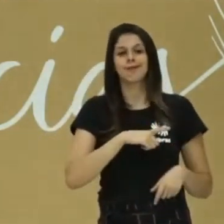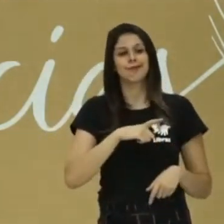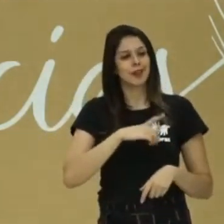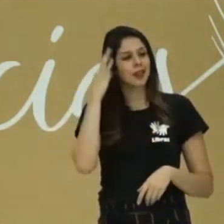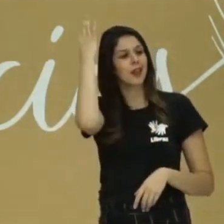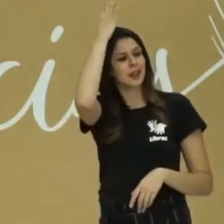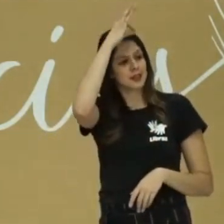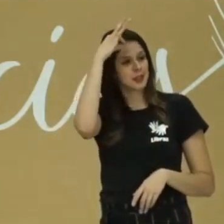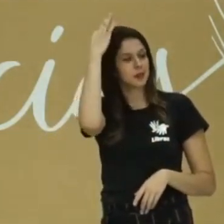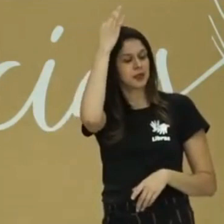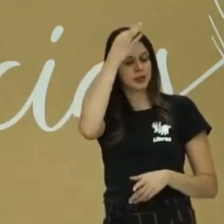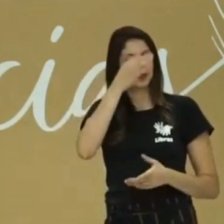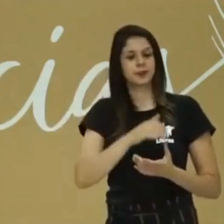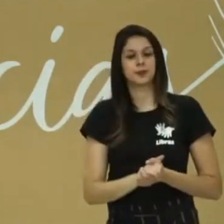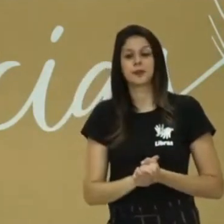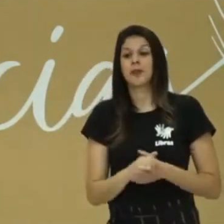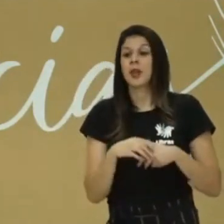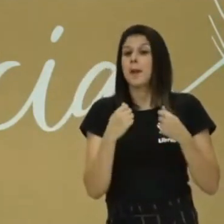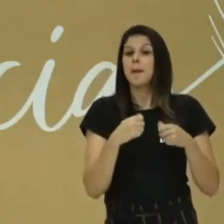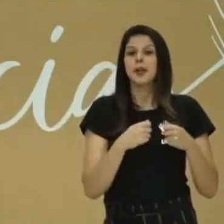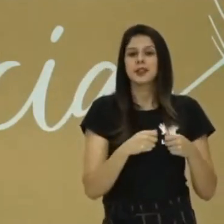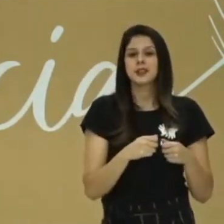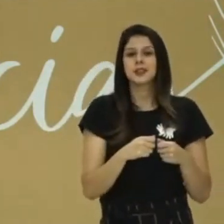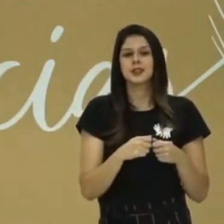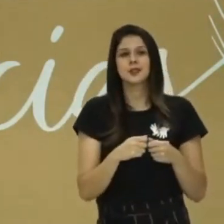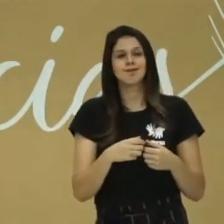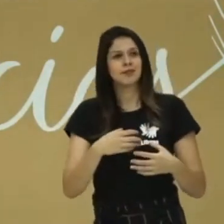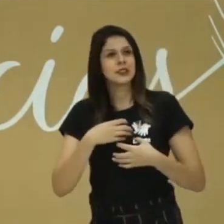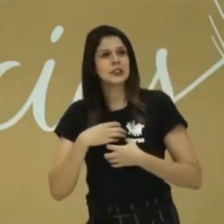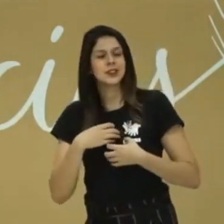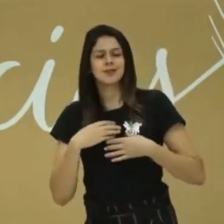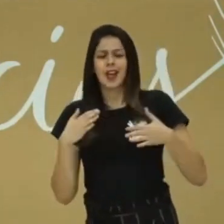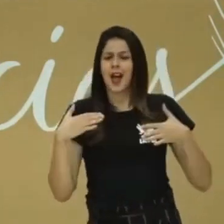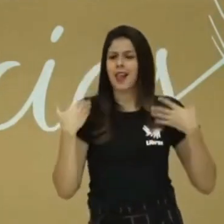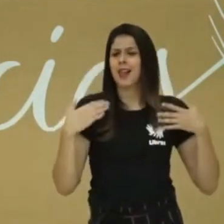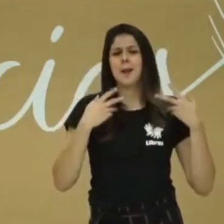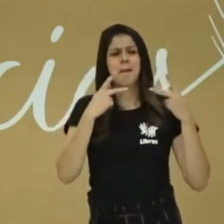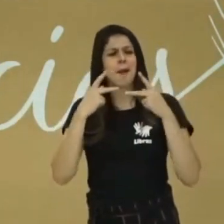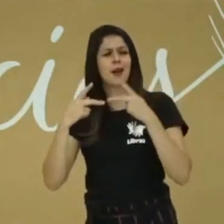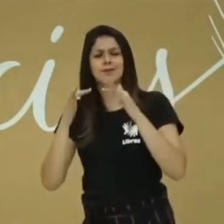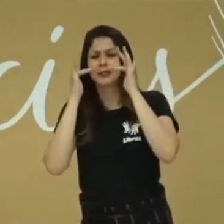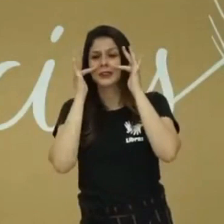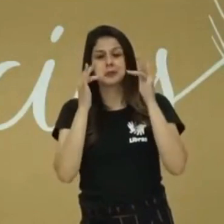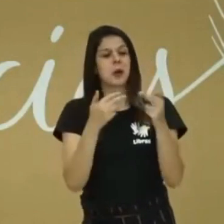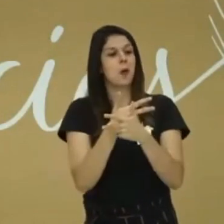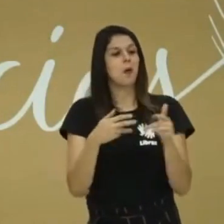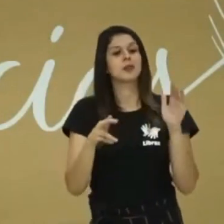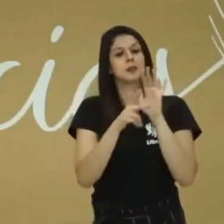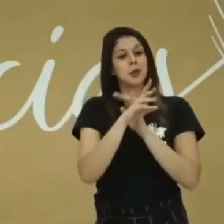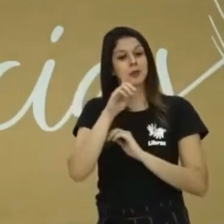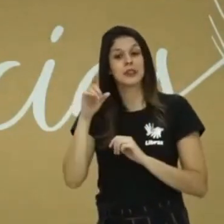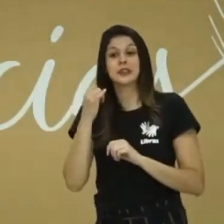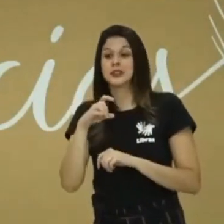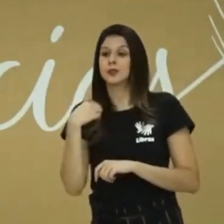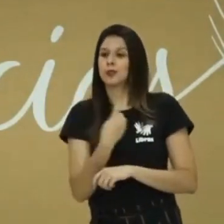do espírito se você precisa de resultar em Deus falar das coisas de Deus Porque somente aqueles que são